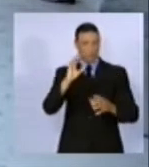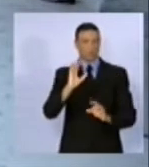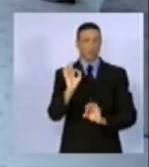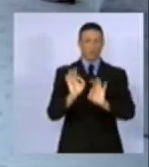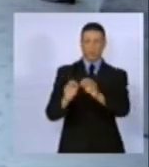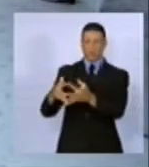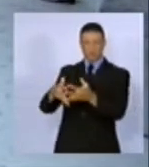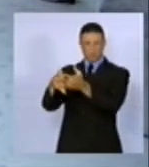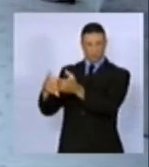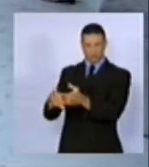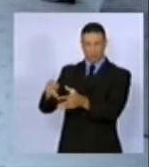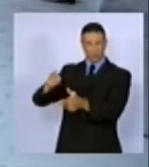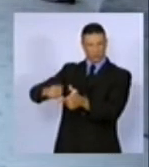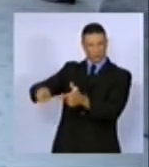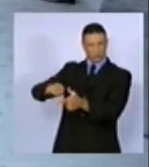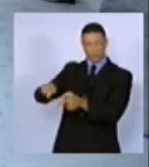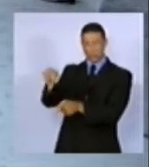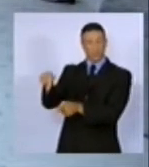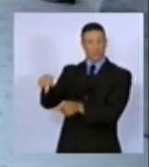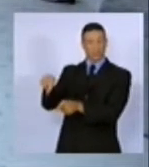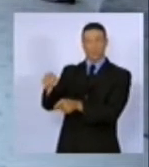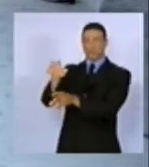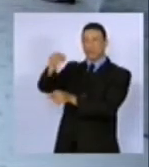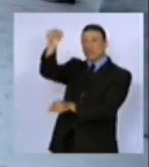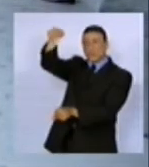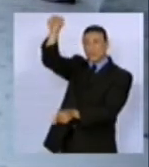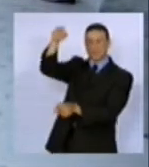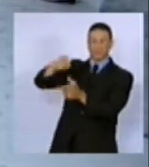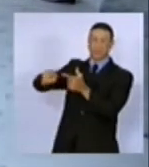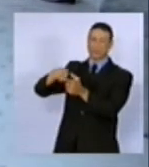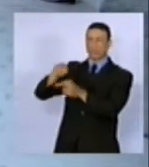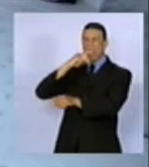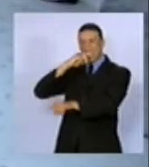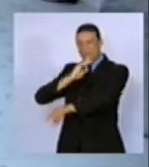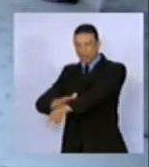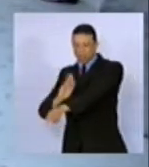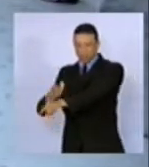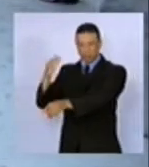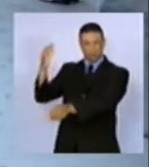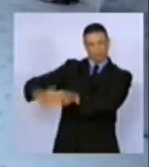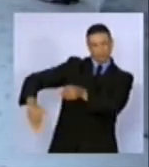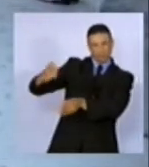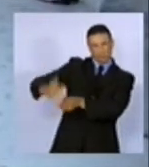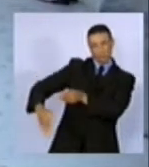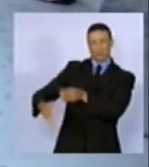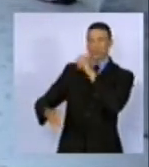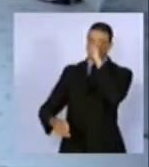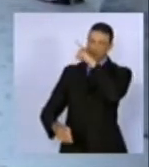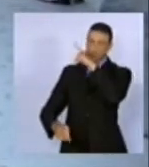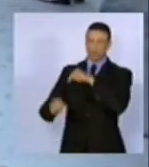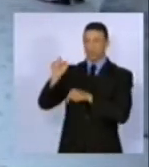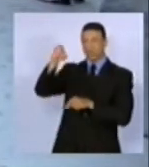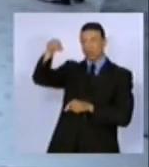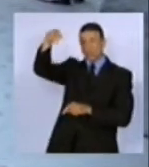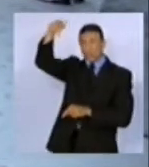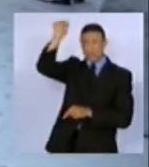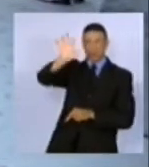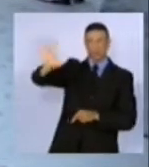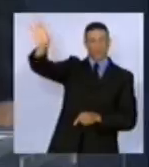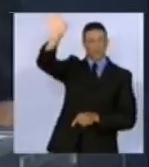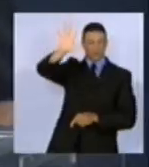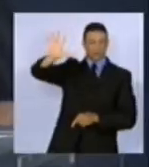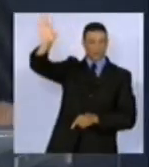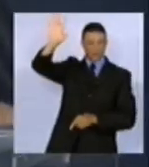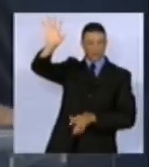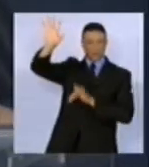colheita mecanizada na cana crua na região nordeste a nossa região aqui está